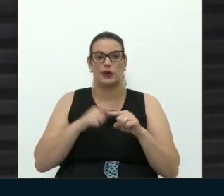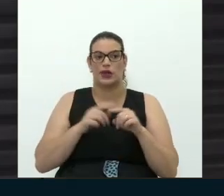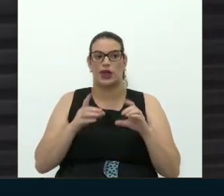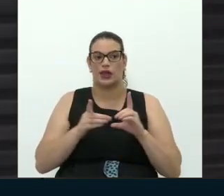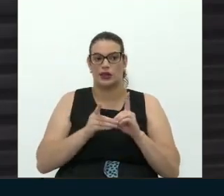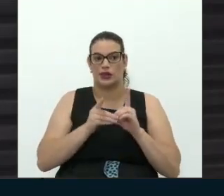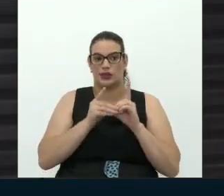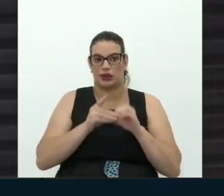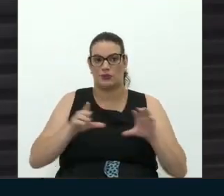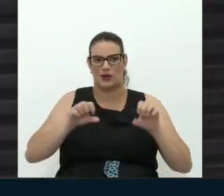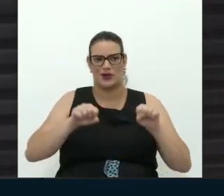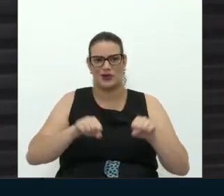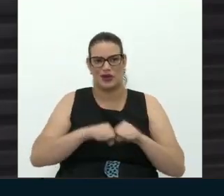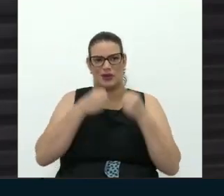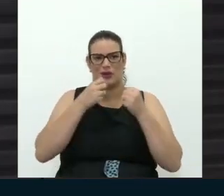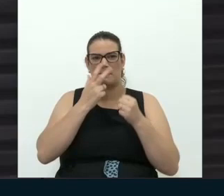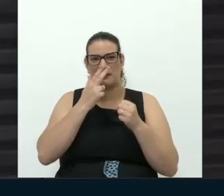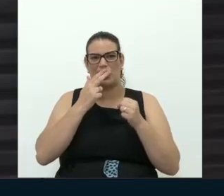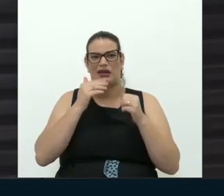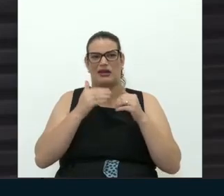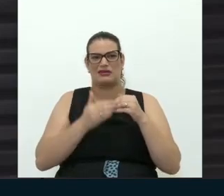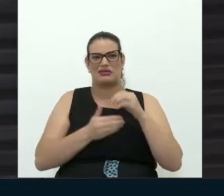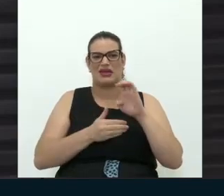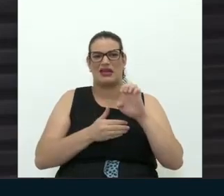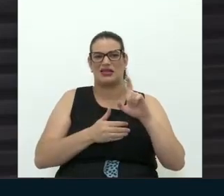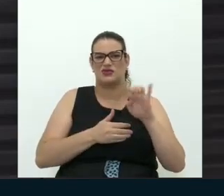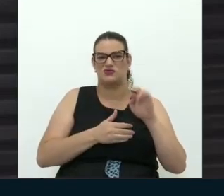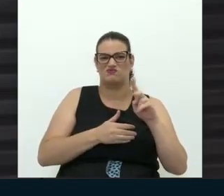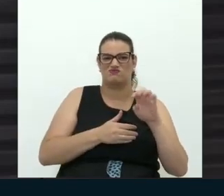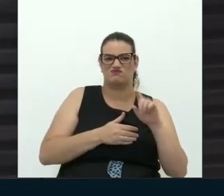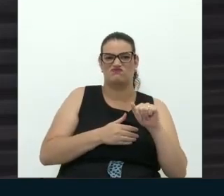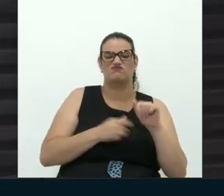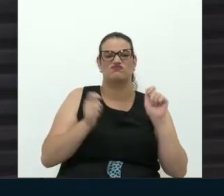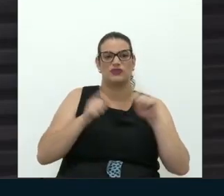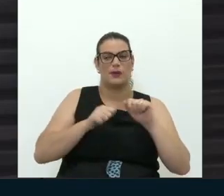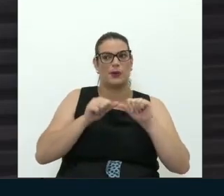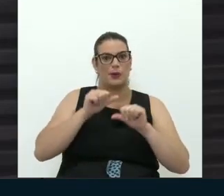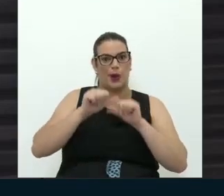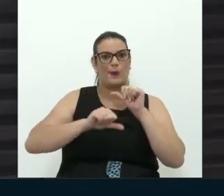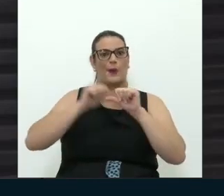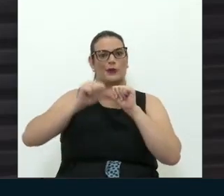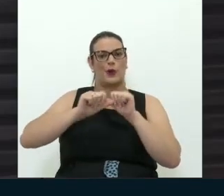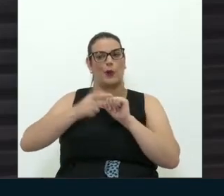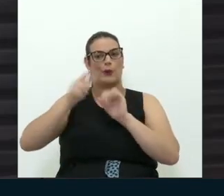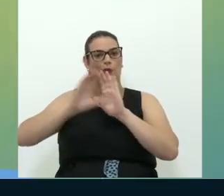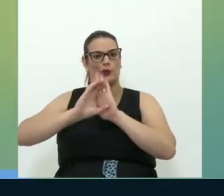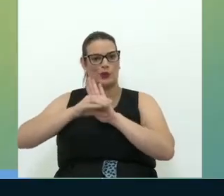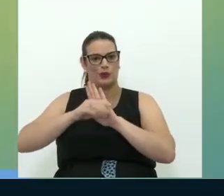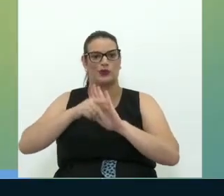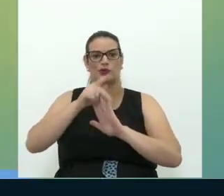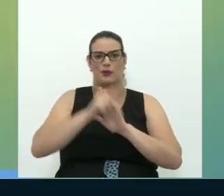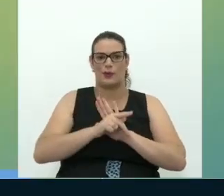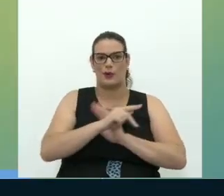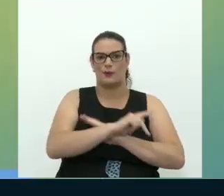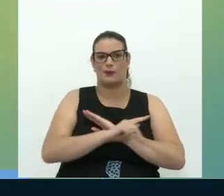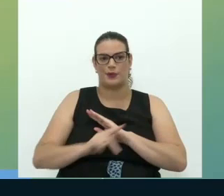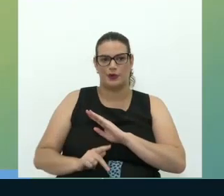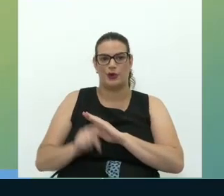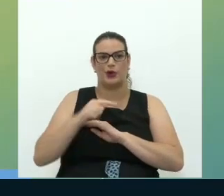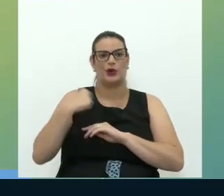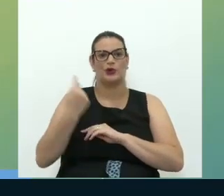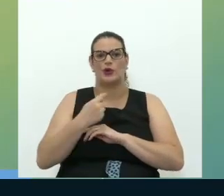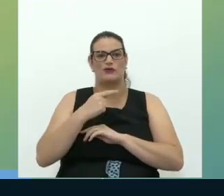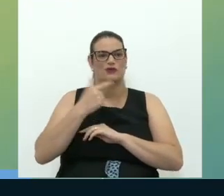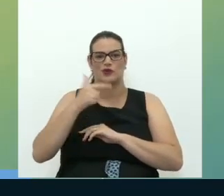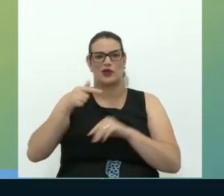democracia elitista também pode vir com a reforma de outro conceito que é daqueles projetos públicos que a gente não tem